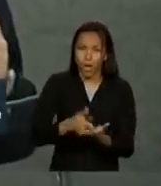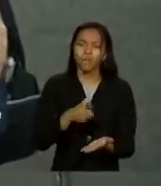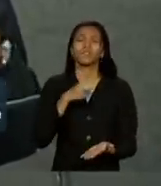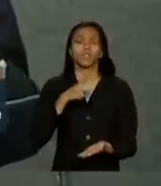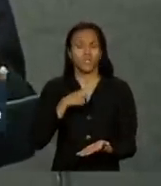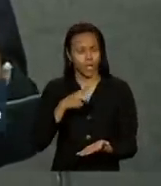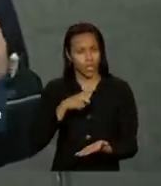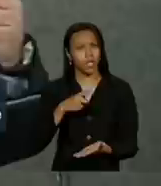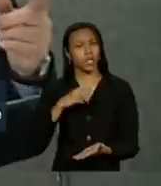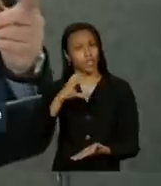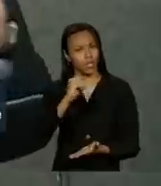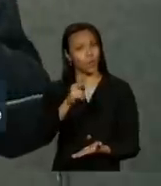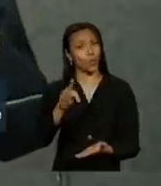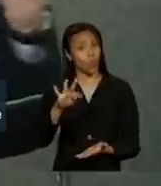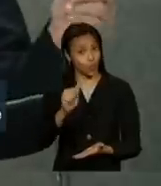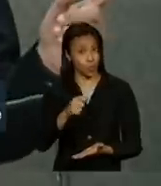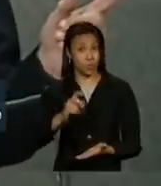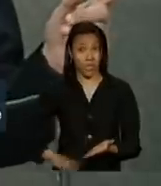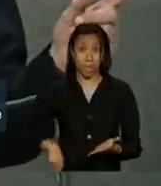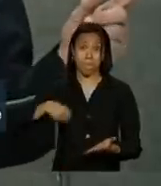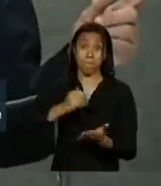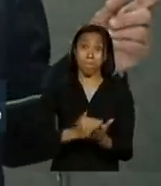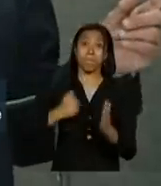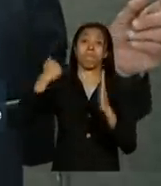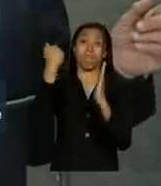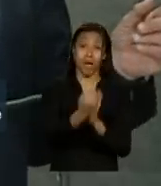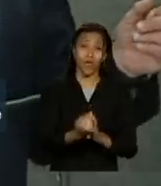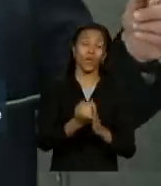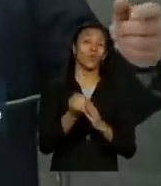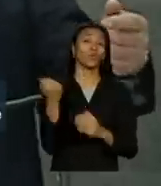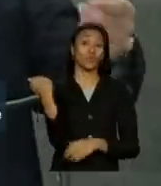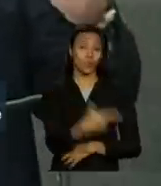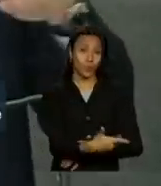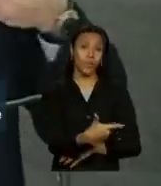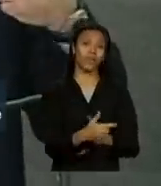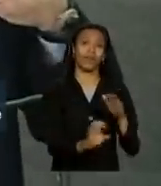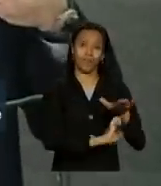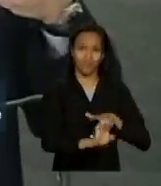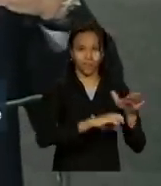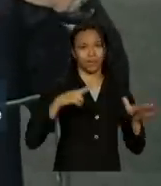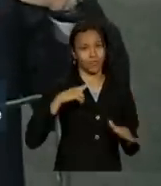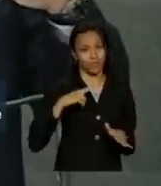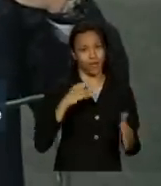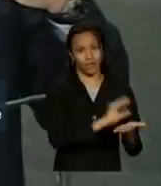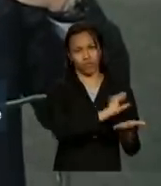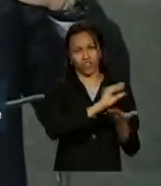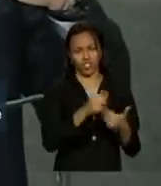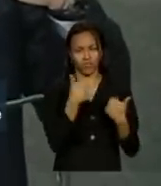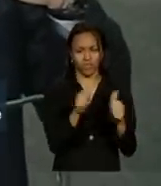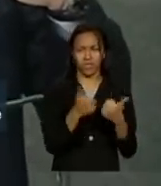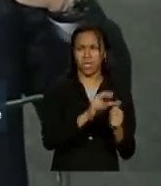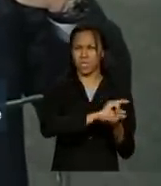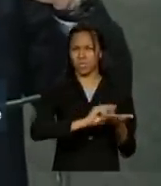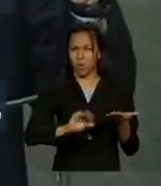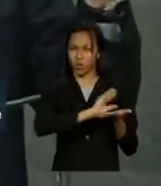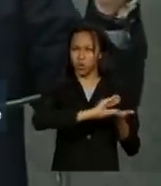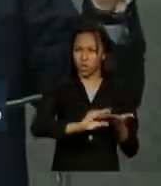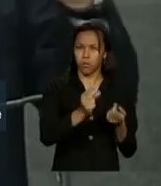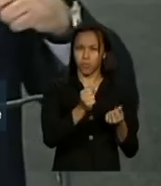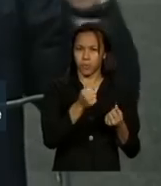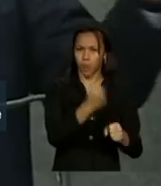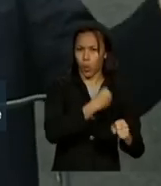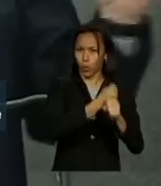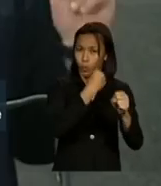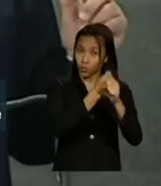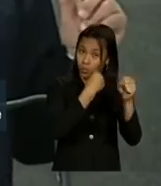custo no meu entender é um custo maior do que o capital privado eu acho que meu custo de capital da empresa em casa é